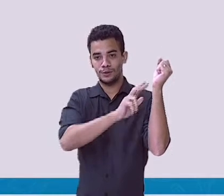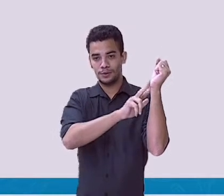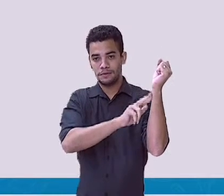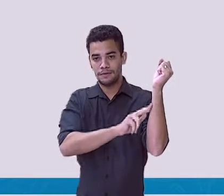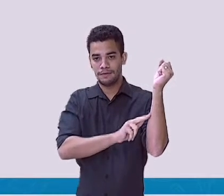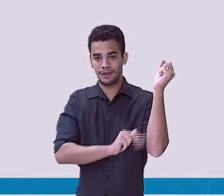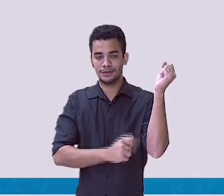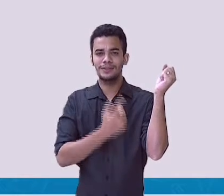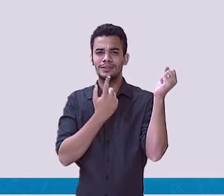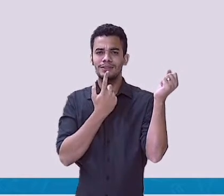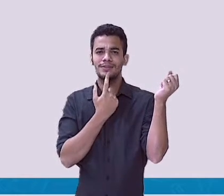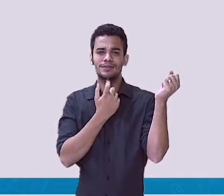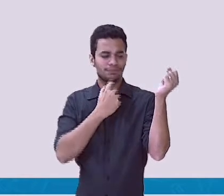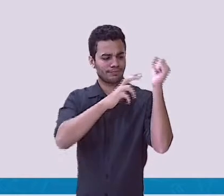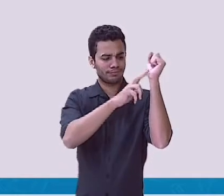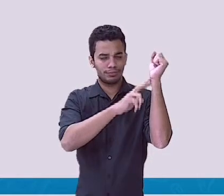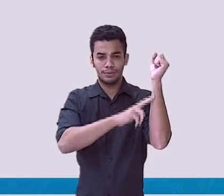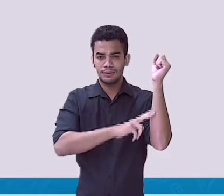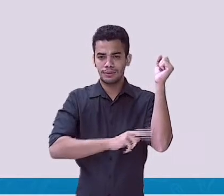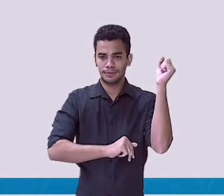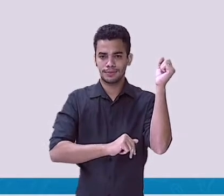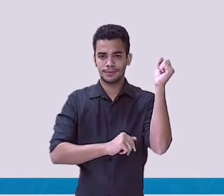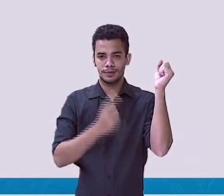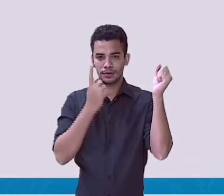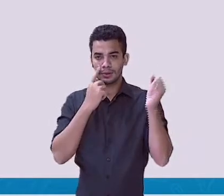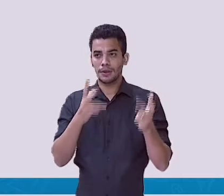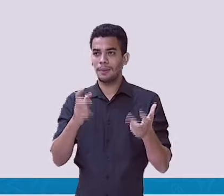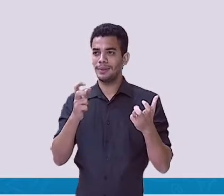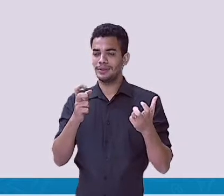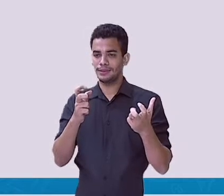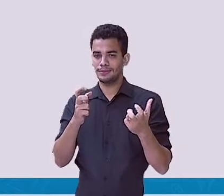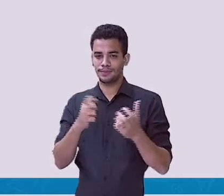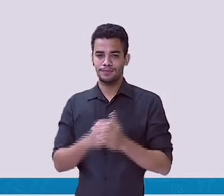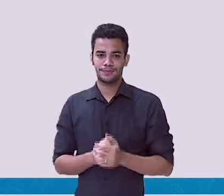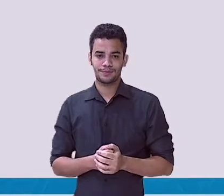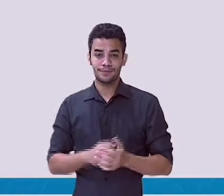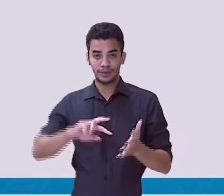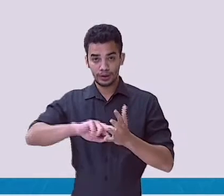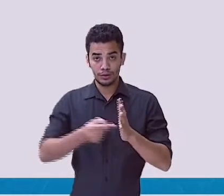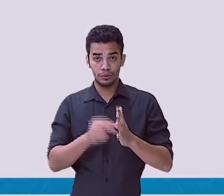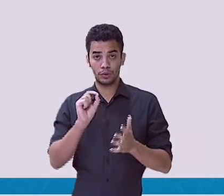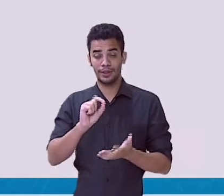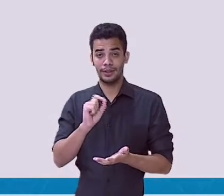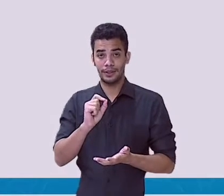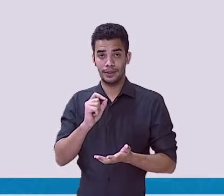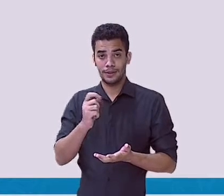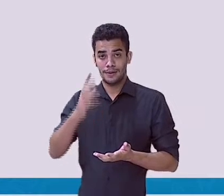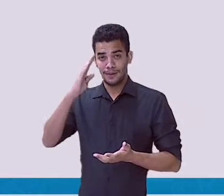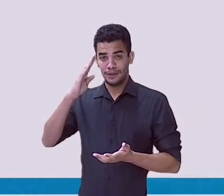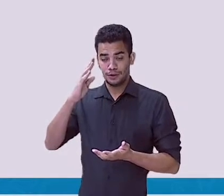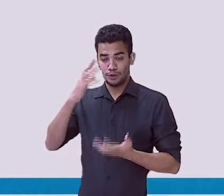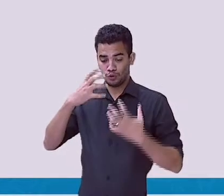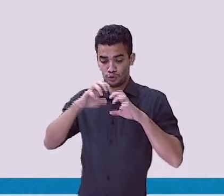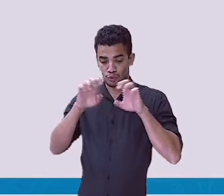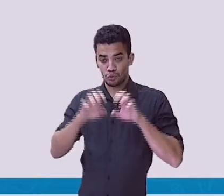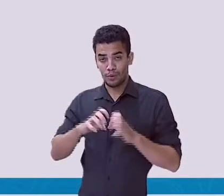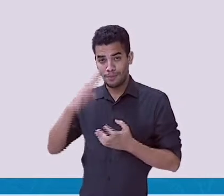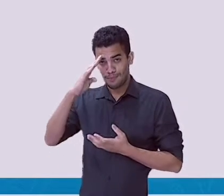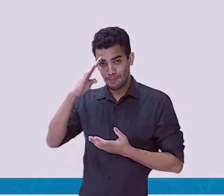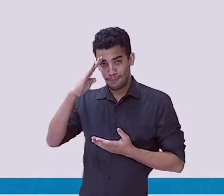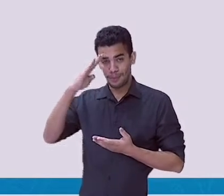vai circular por esses vasos sanguíneos, são as principais estruturas desse sistema. Como